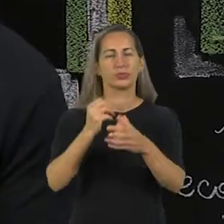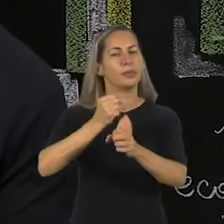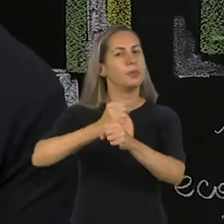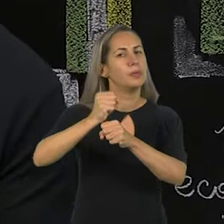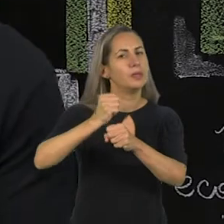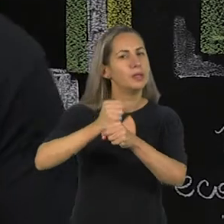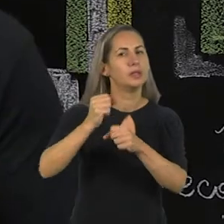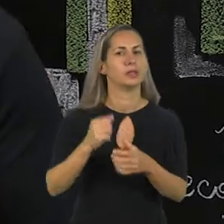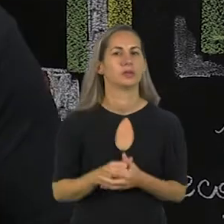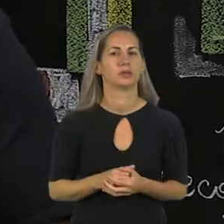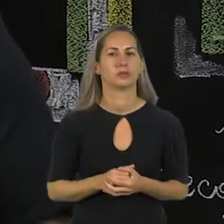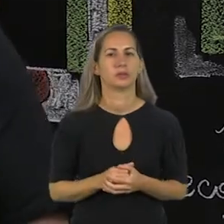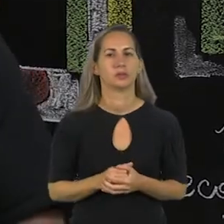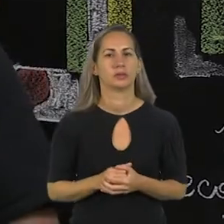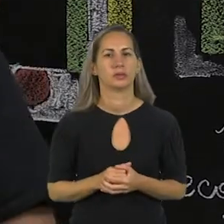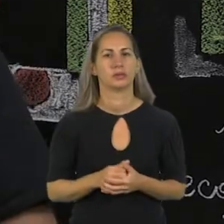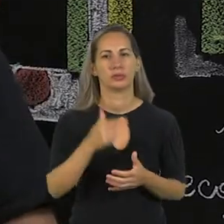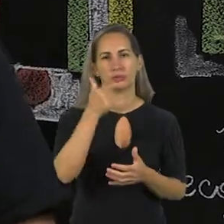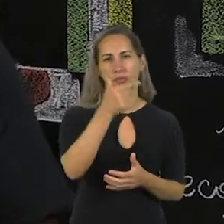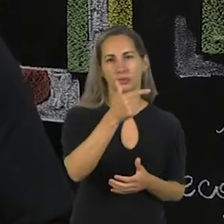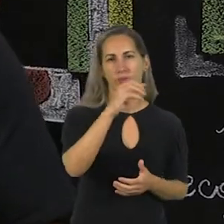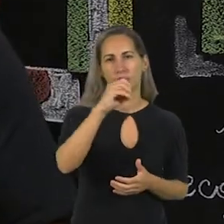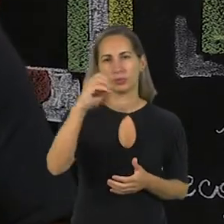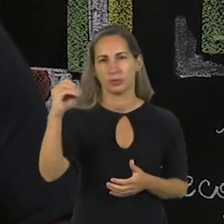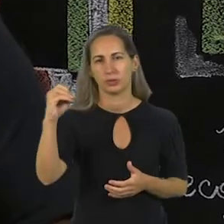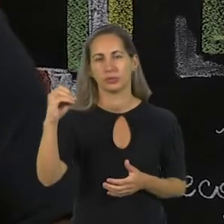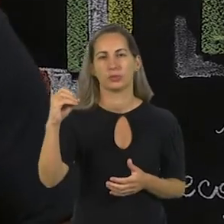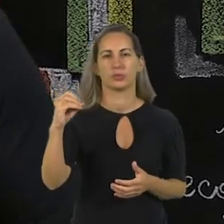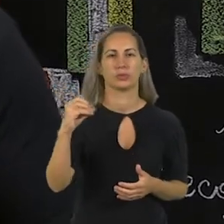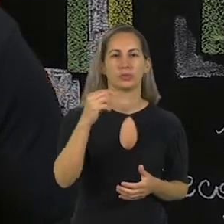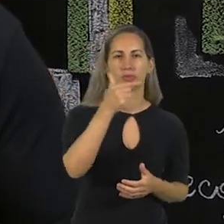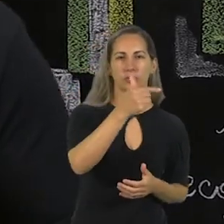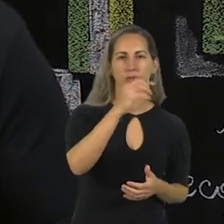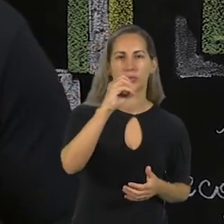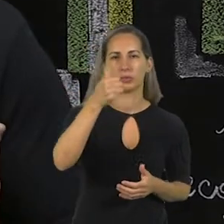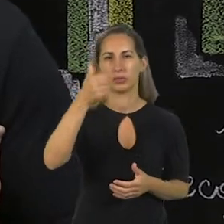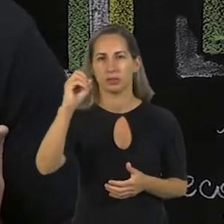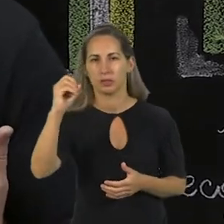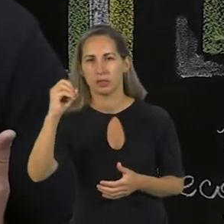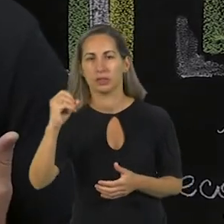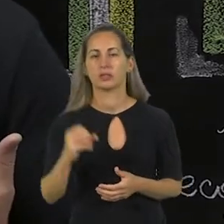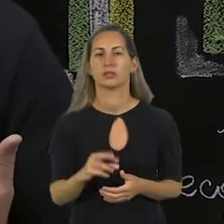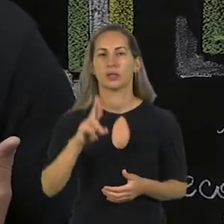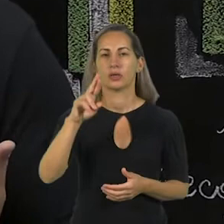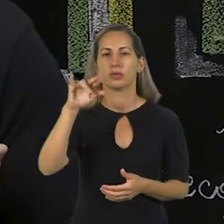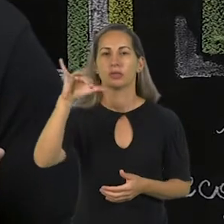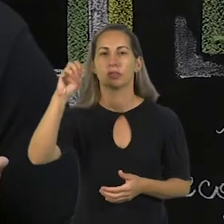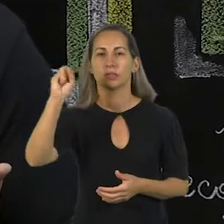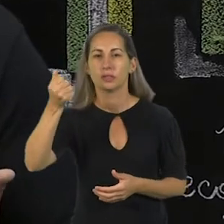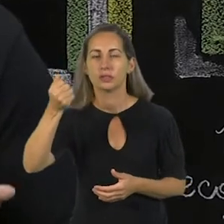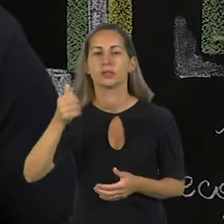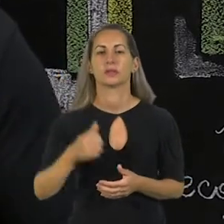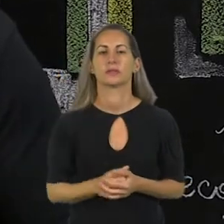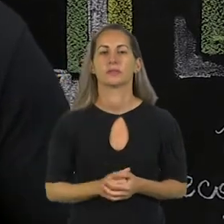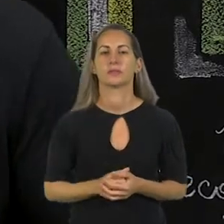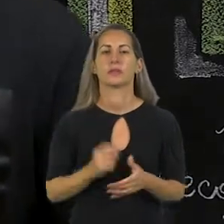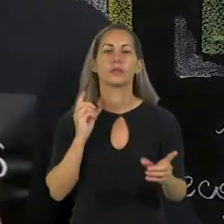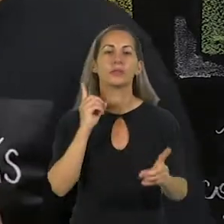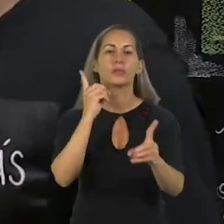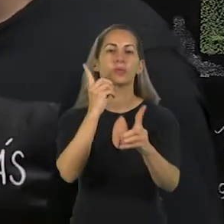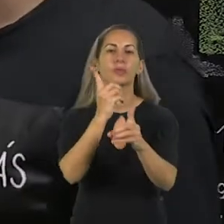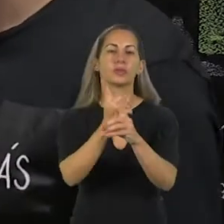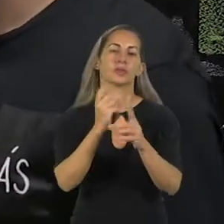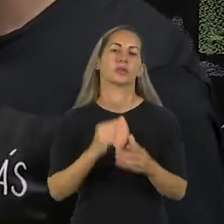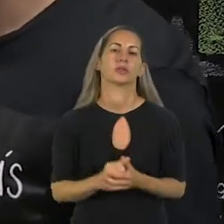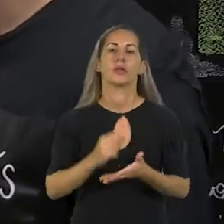anos, ali de 2000, 2010, a Rússia então acaba se encontrando